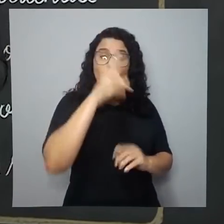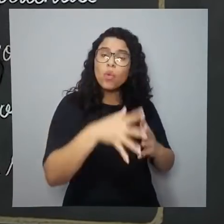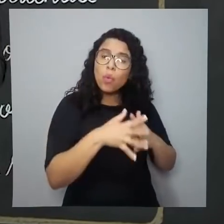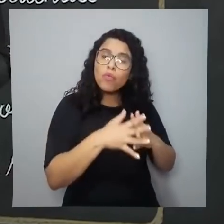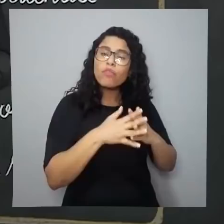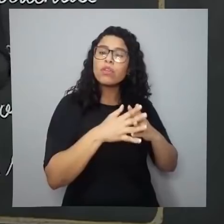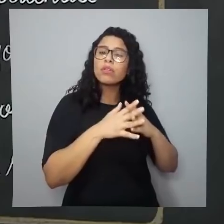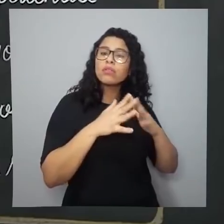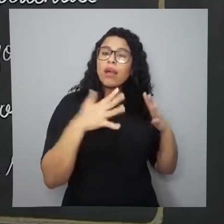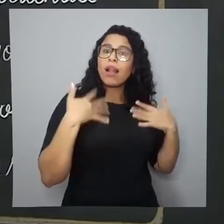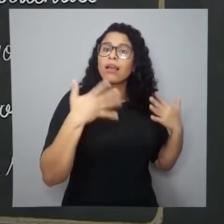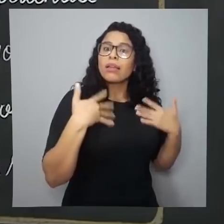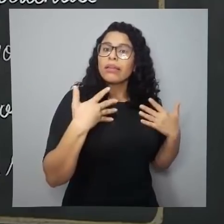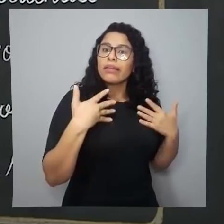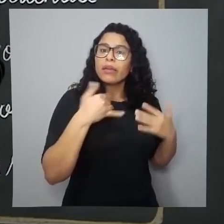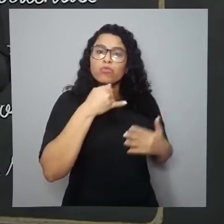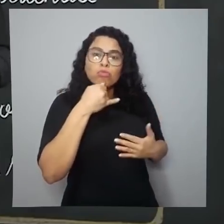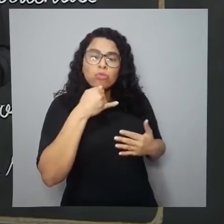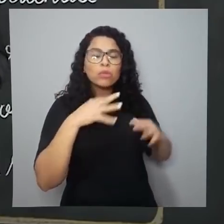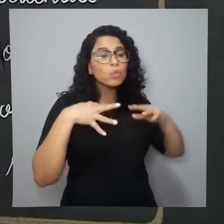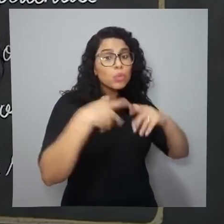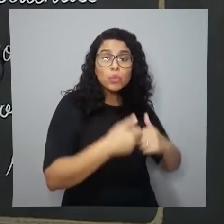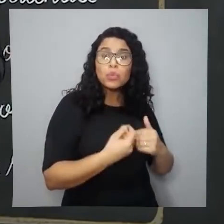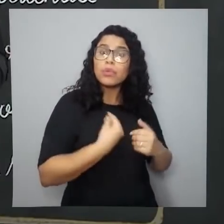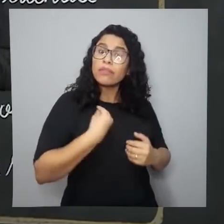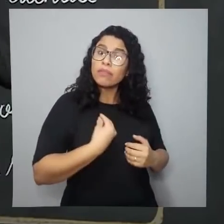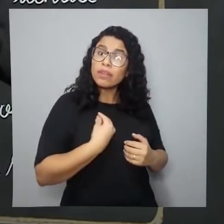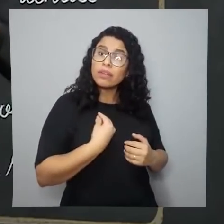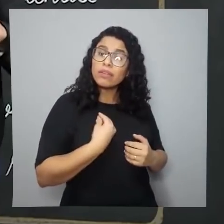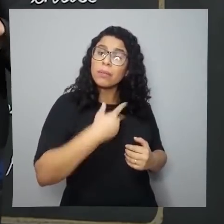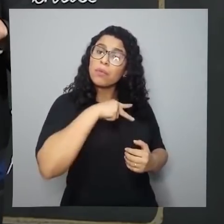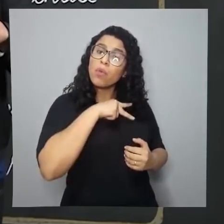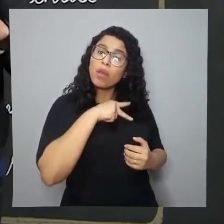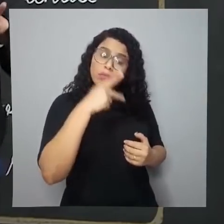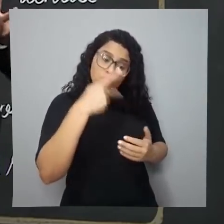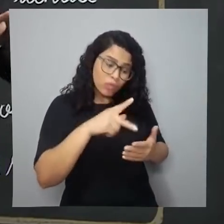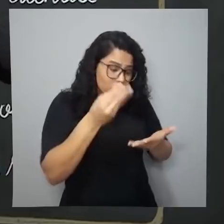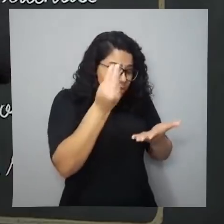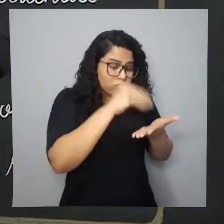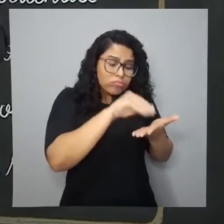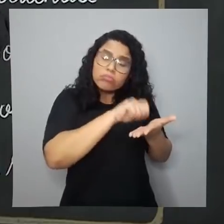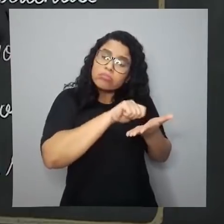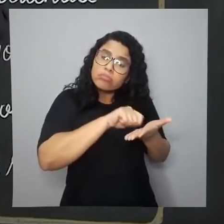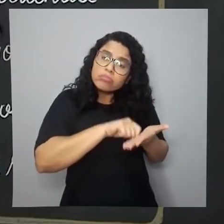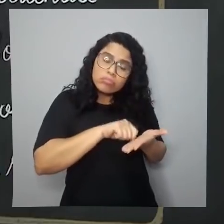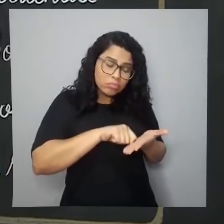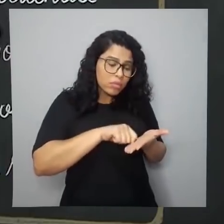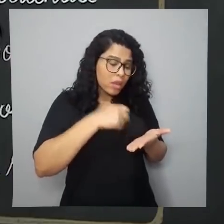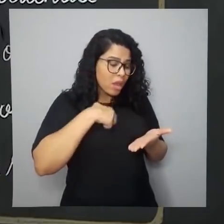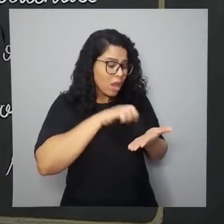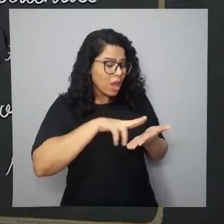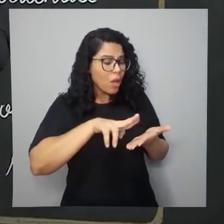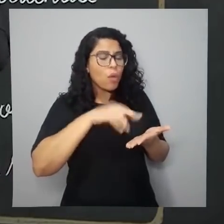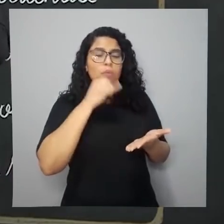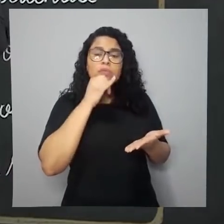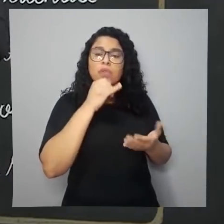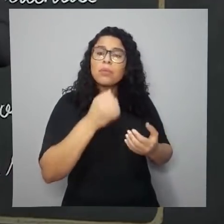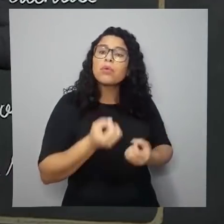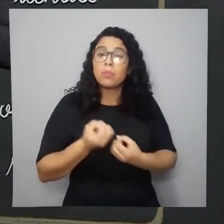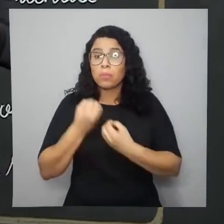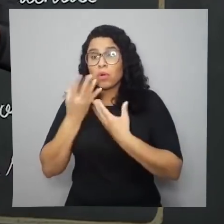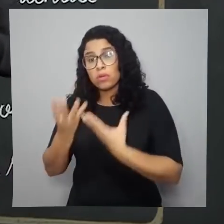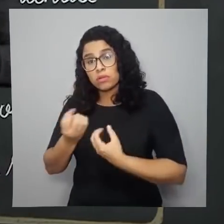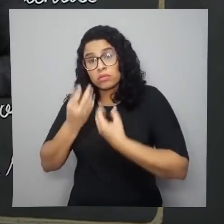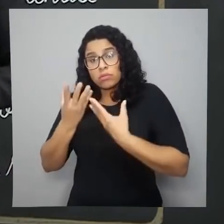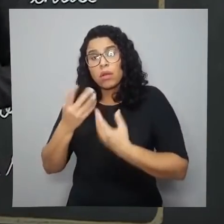conflitos, alegrias. Esse texto ganha uma dimensão autoral muito forte, que a gente só encontra em outros gêneros típicos do eu, como, por exemplo, a poesia, o